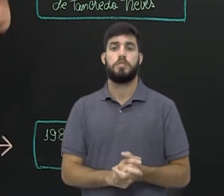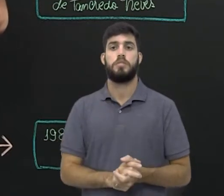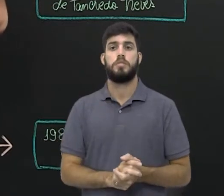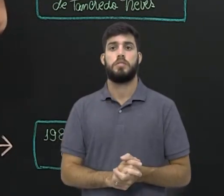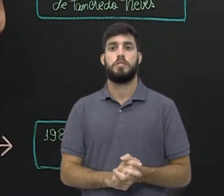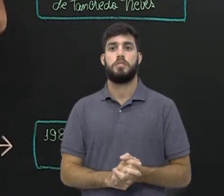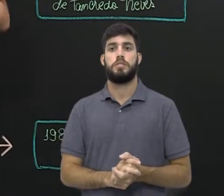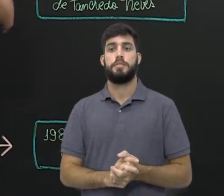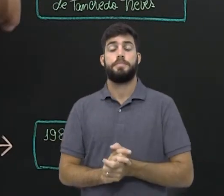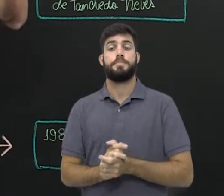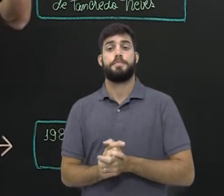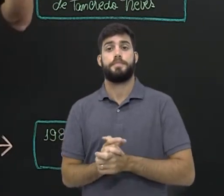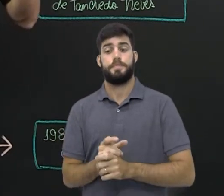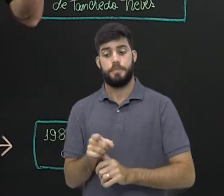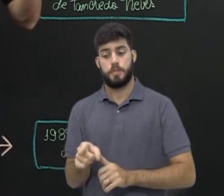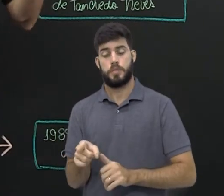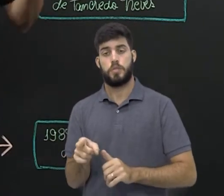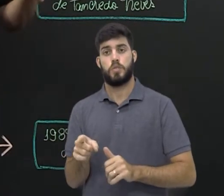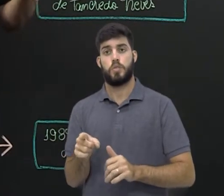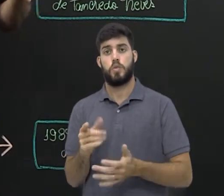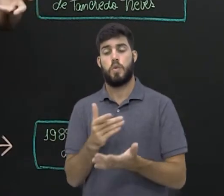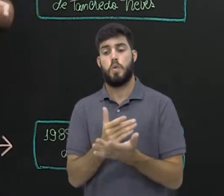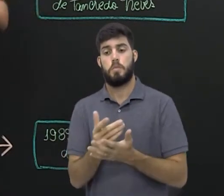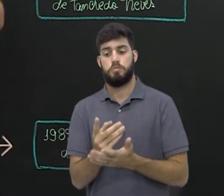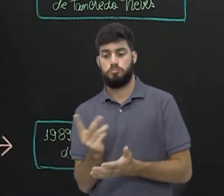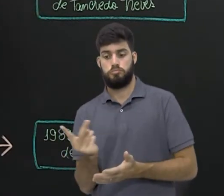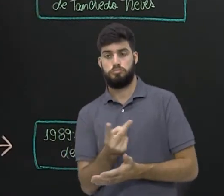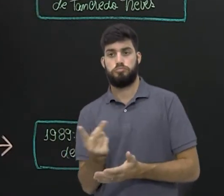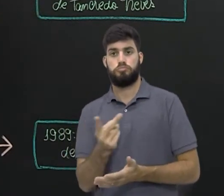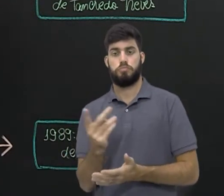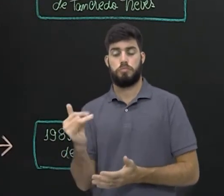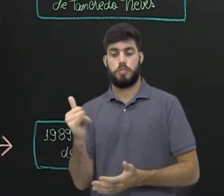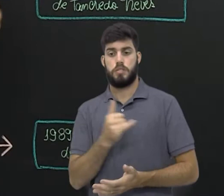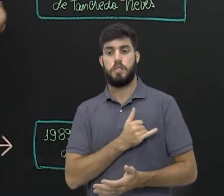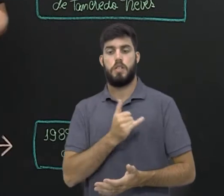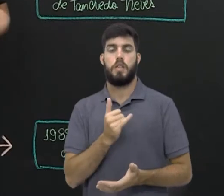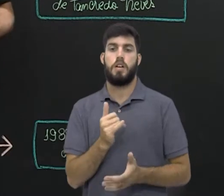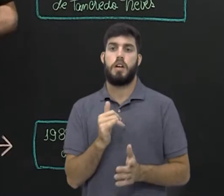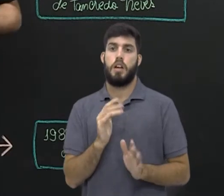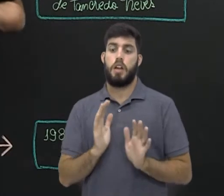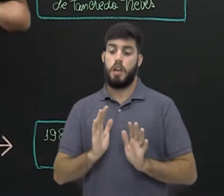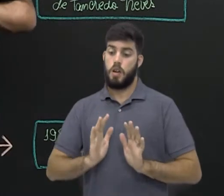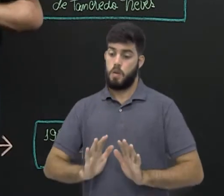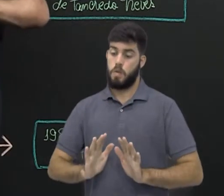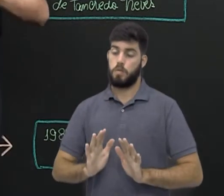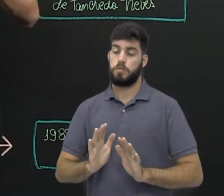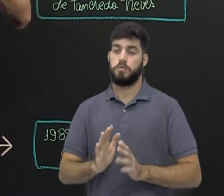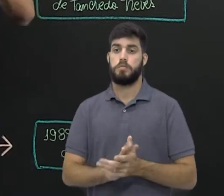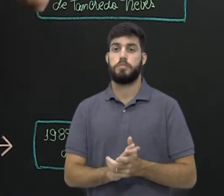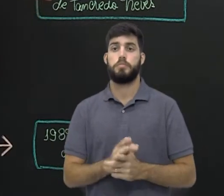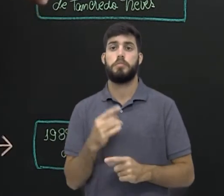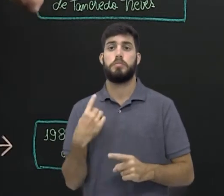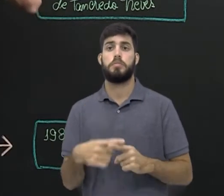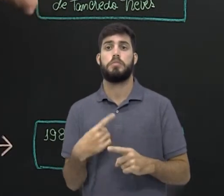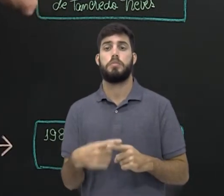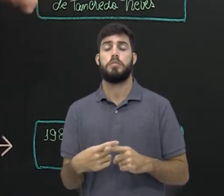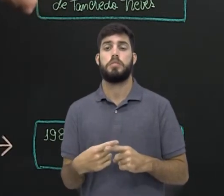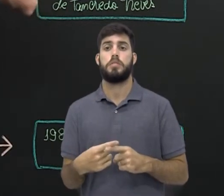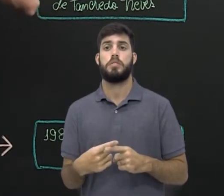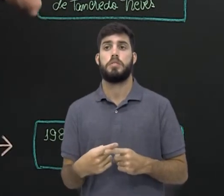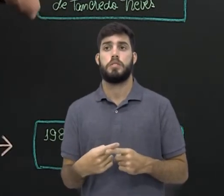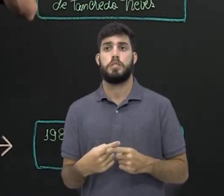no Brasil ele começa com esse duplo perdão. Isso é muito delicado, porque repara, foi colocado